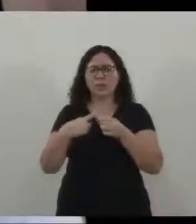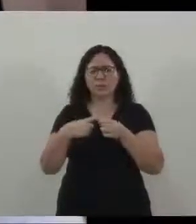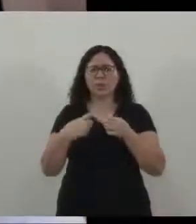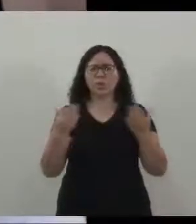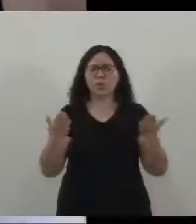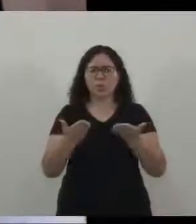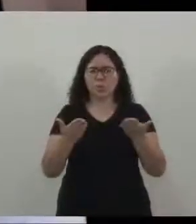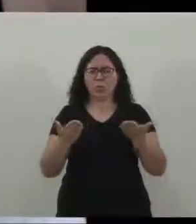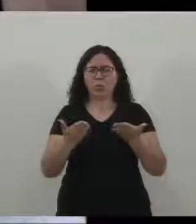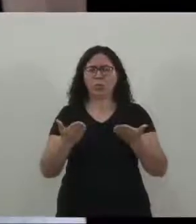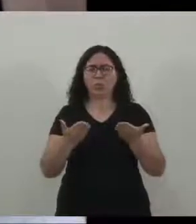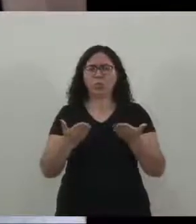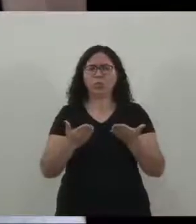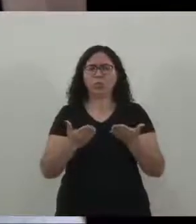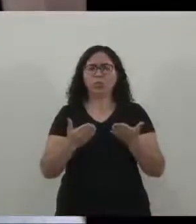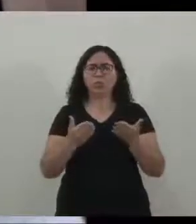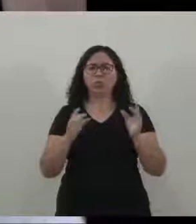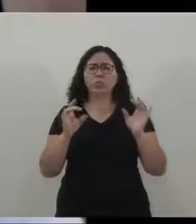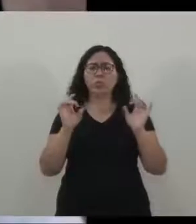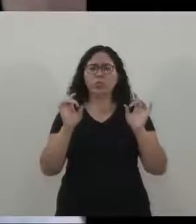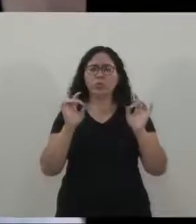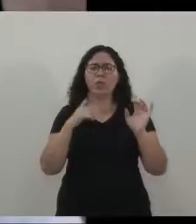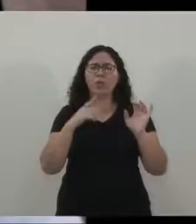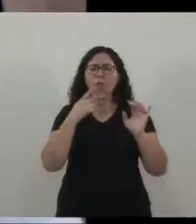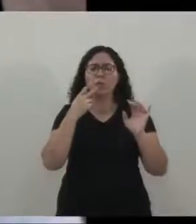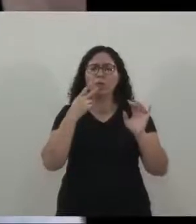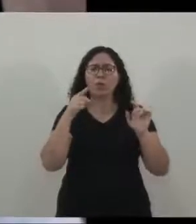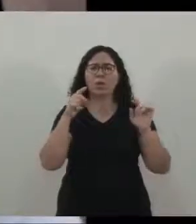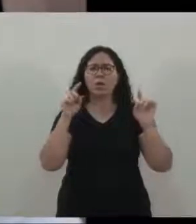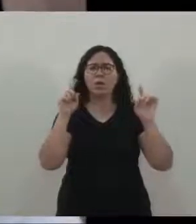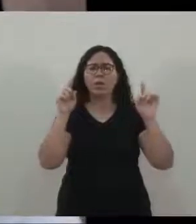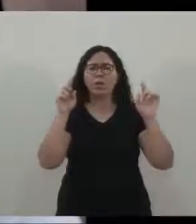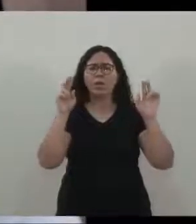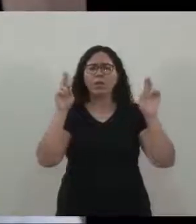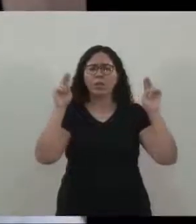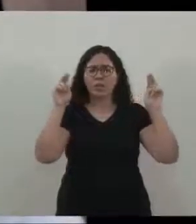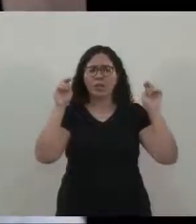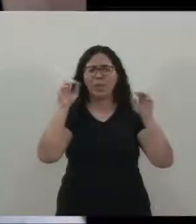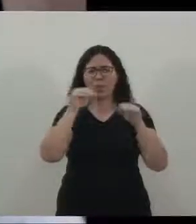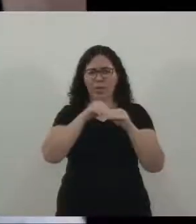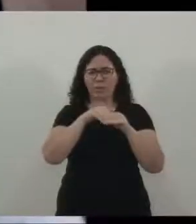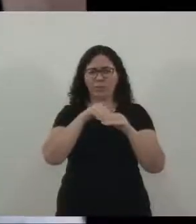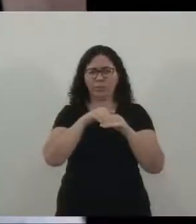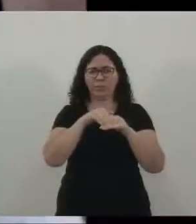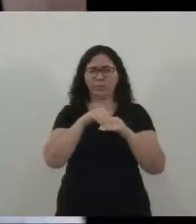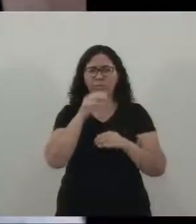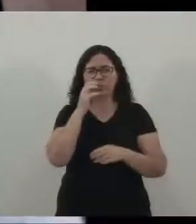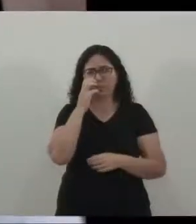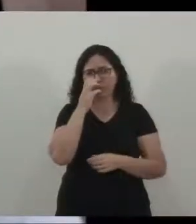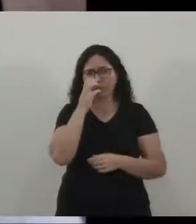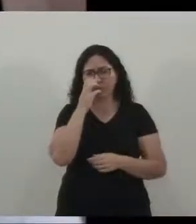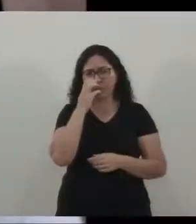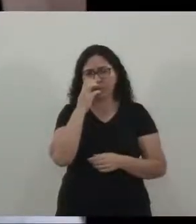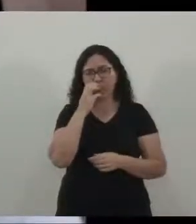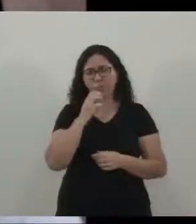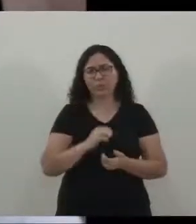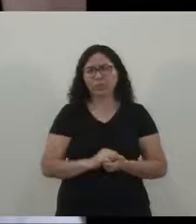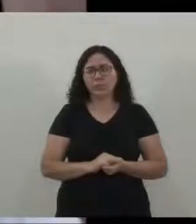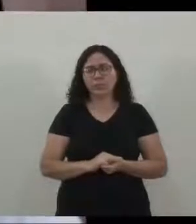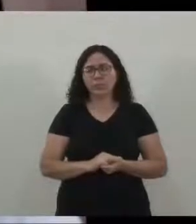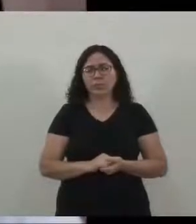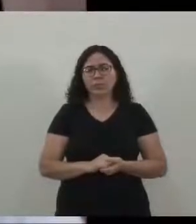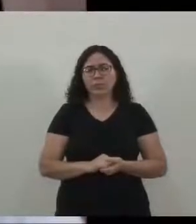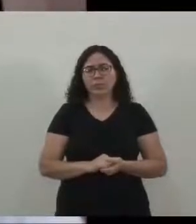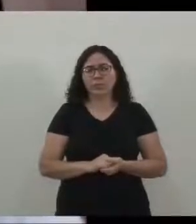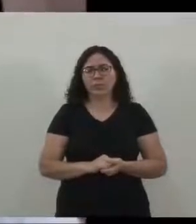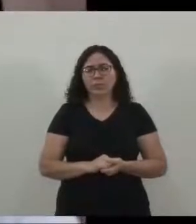hoje, excepcionalmente, vou tocar um pouquinho no tema mais eleitoral, mas de forma